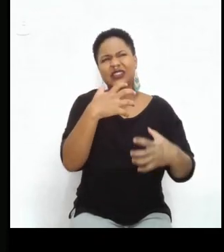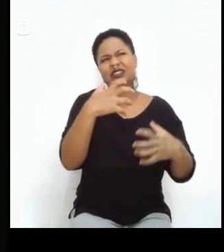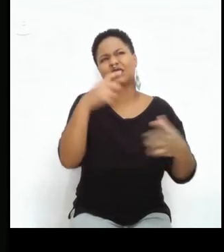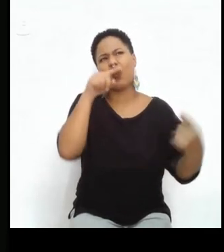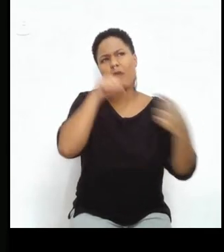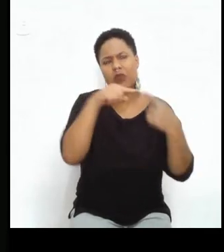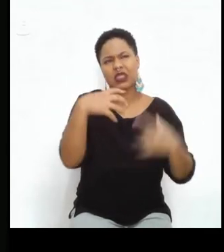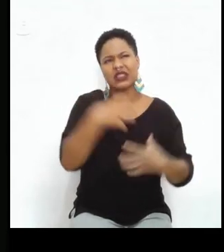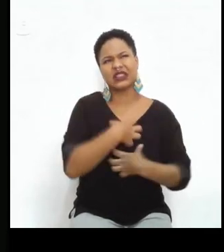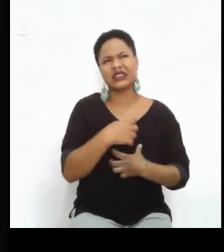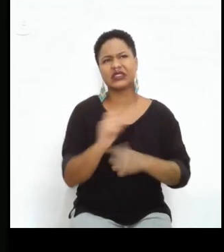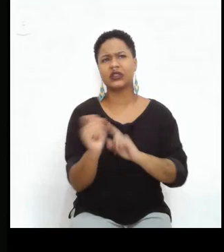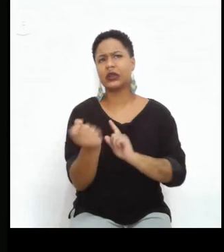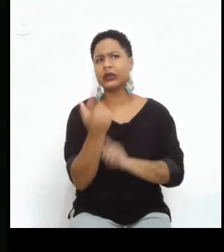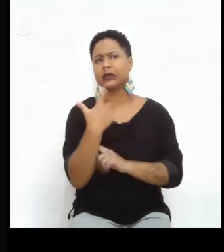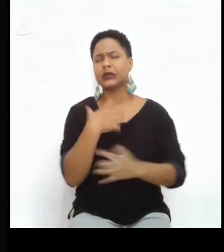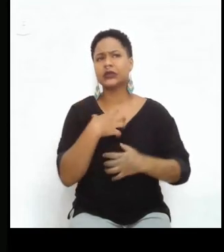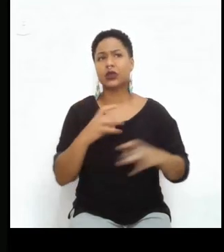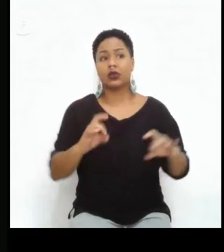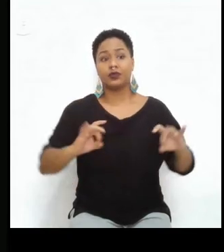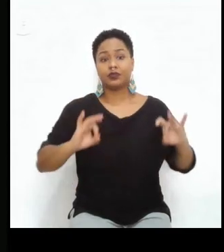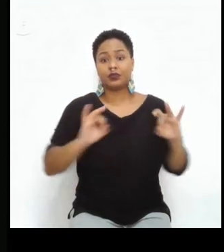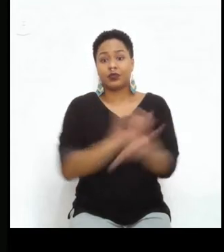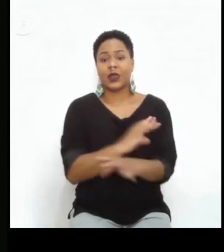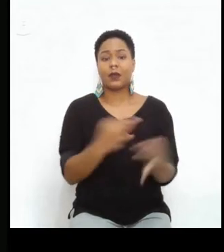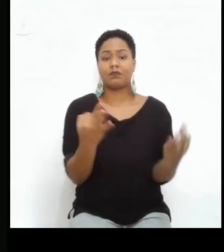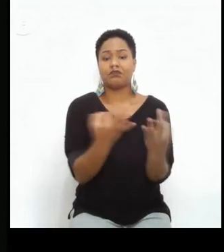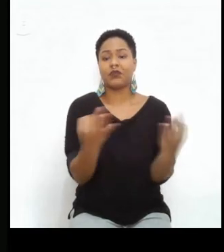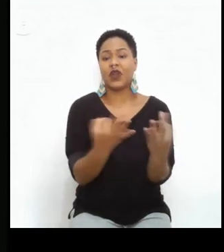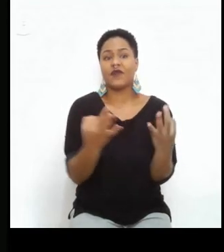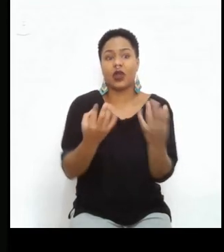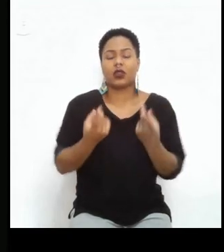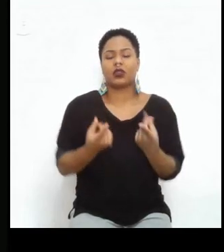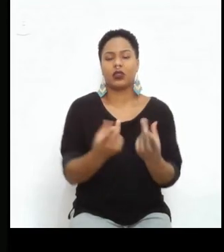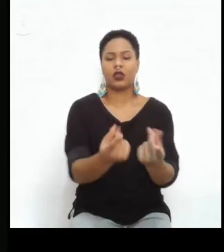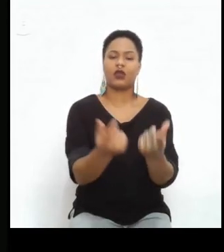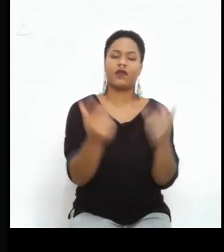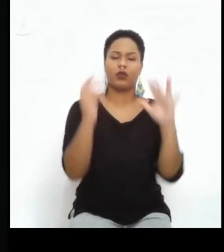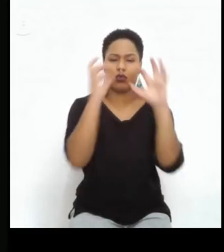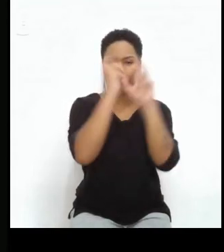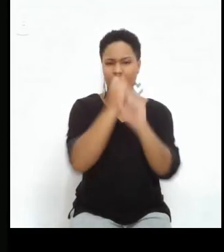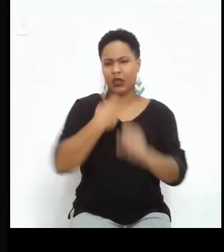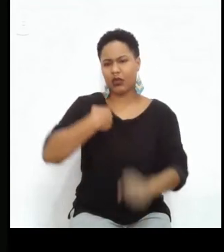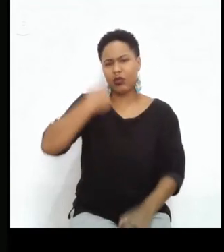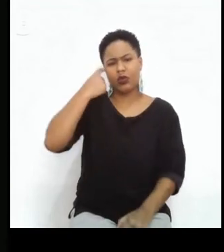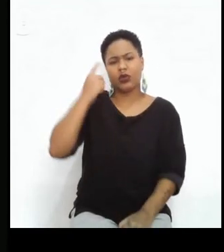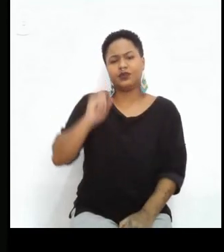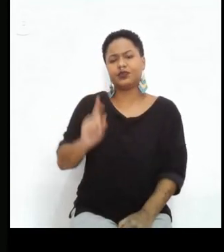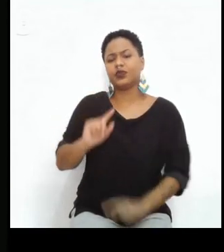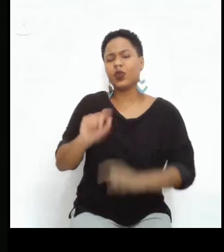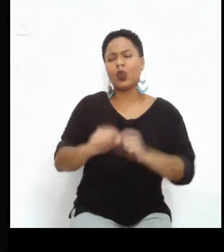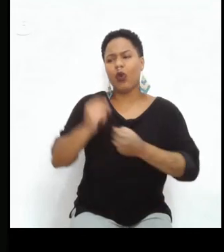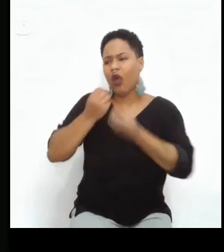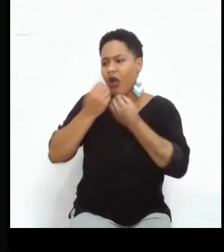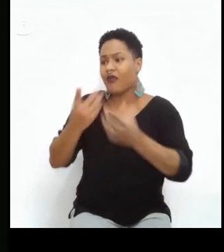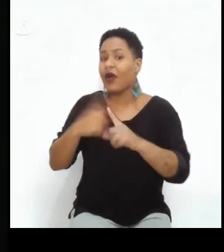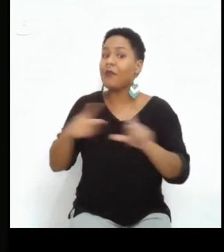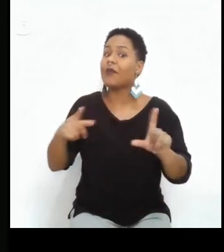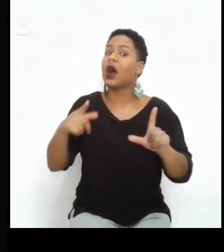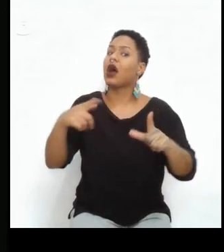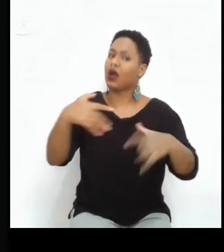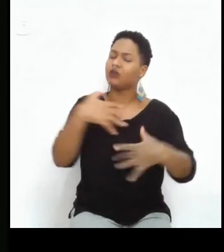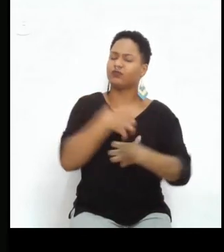Ao Sentir a completude perfeita do infinito obscuro não sei se quer dizer mas sinto que deveria